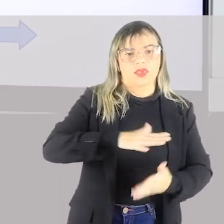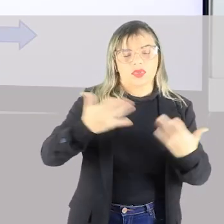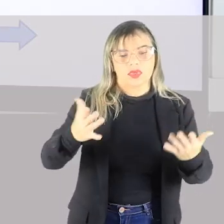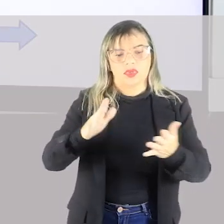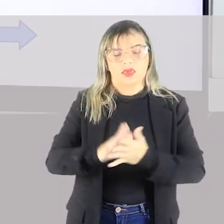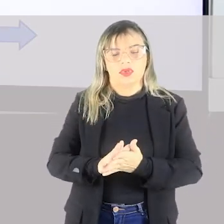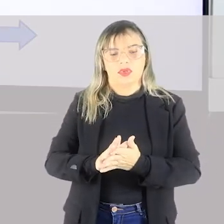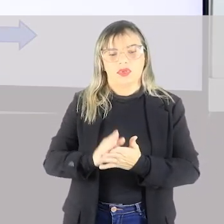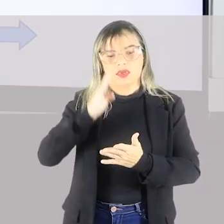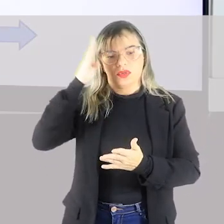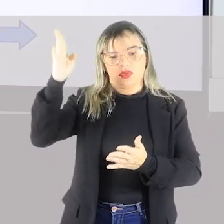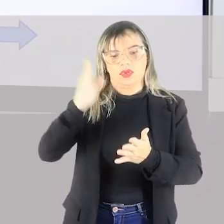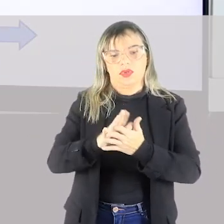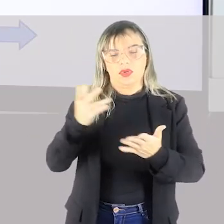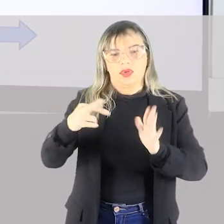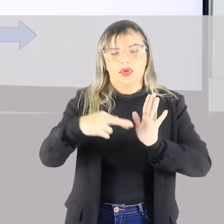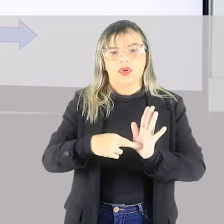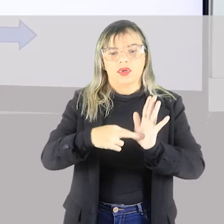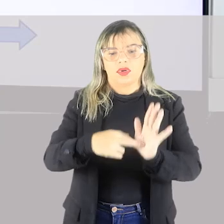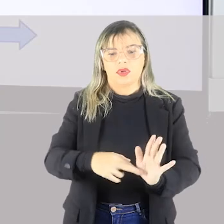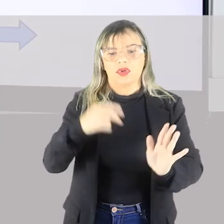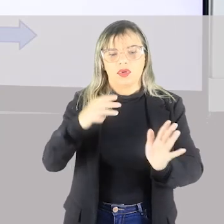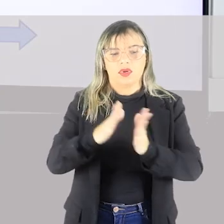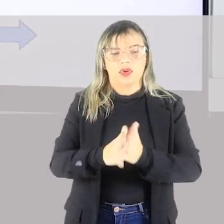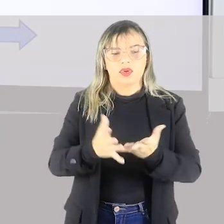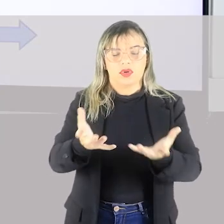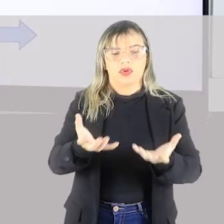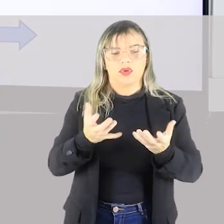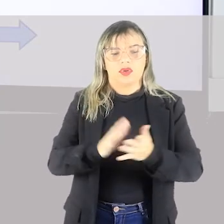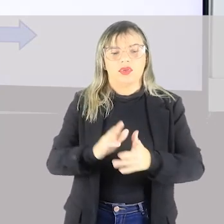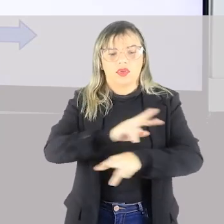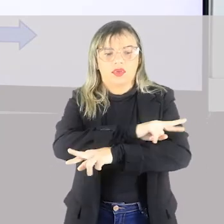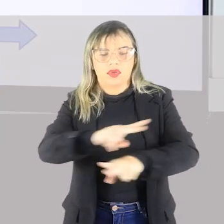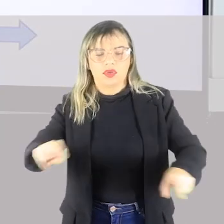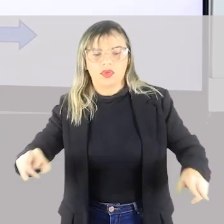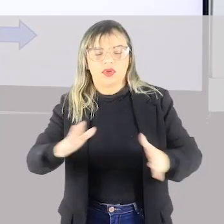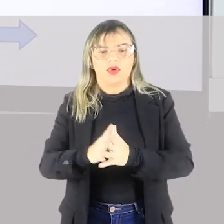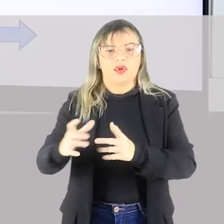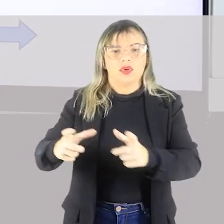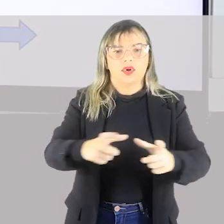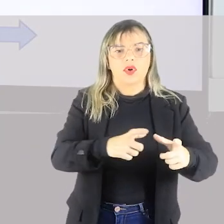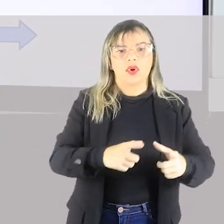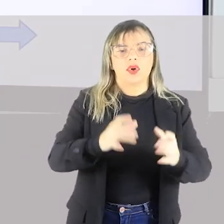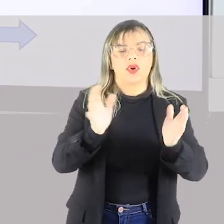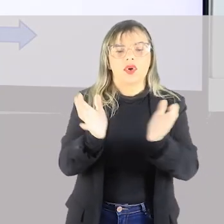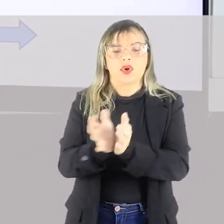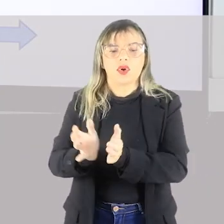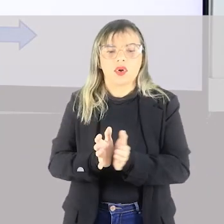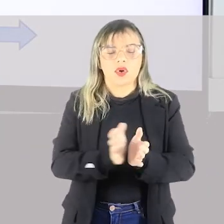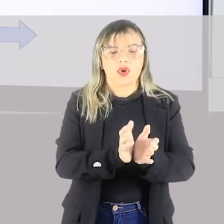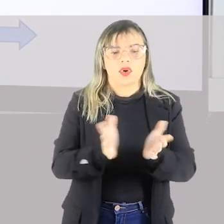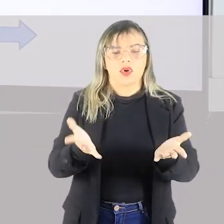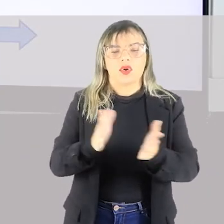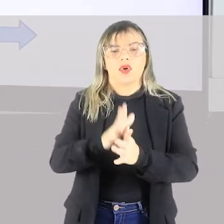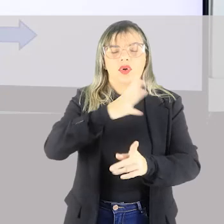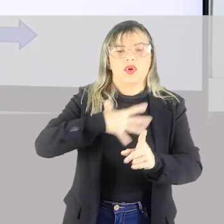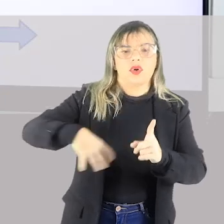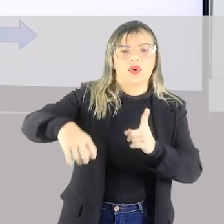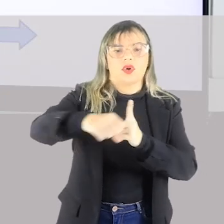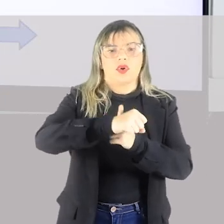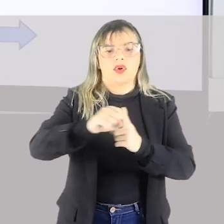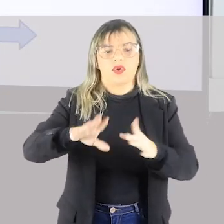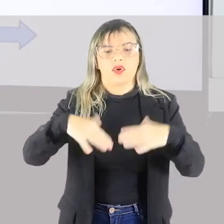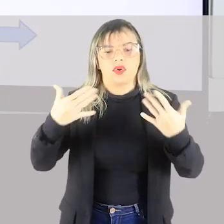princípio devem buscar representar os interesses dos diversos segmentos da sociedade. Então é